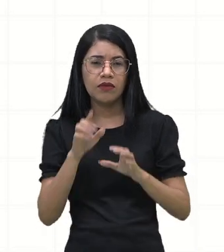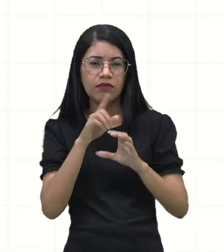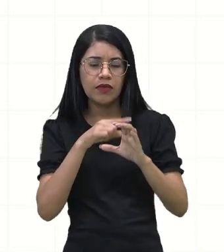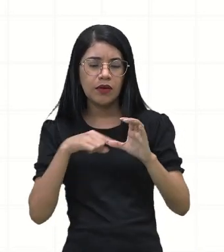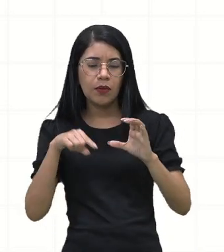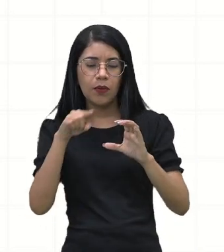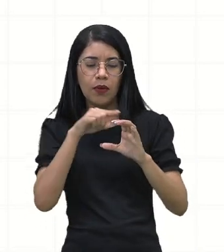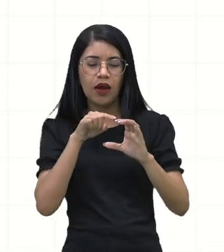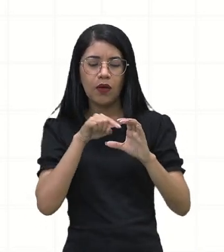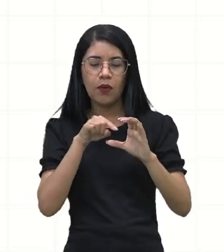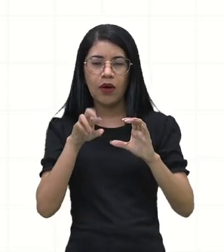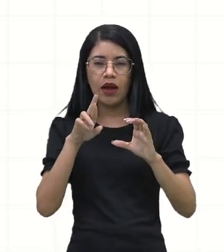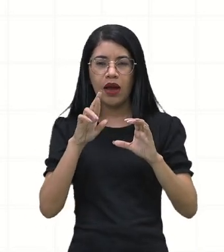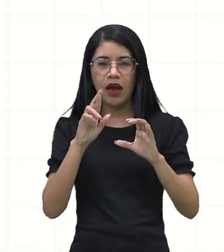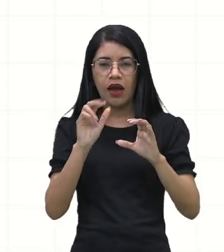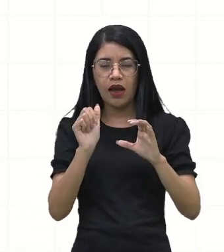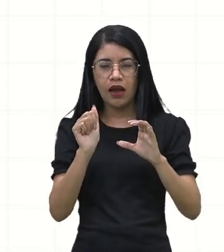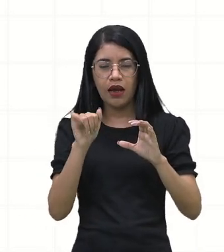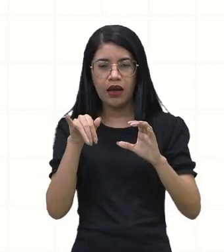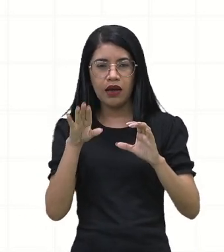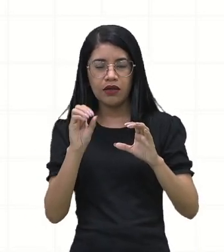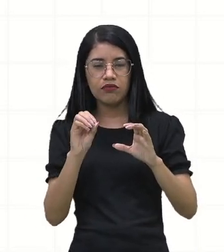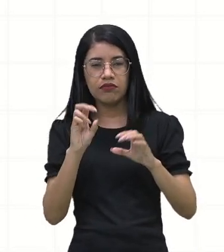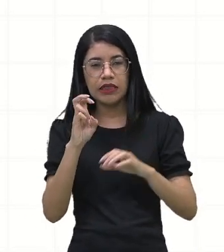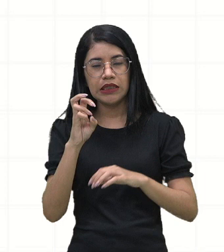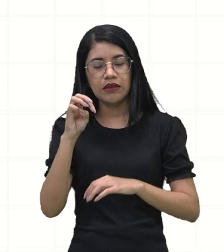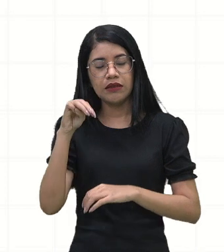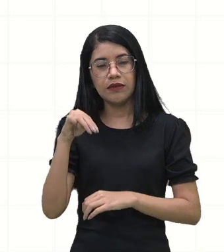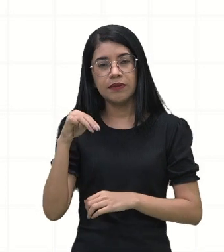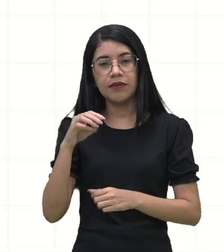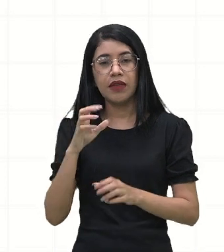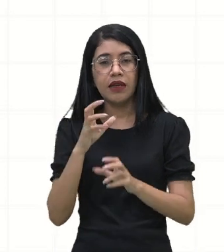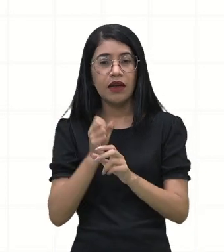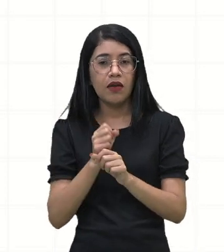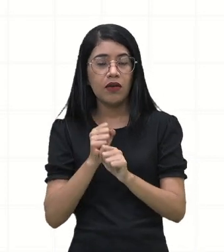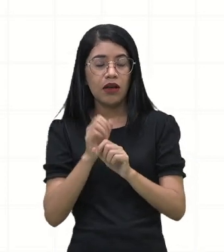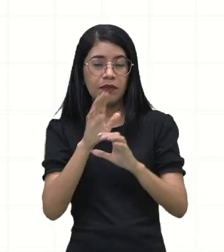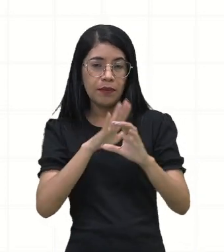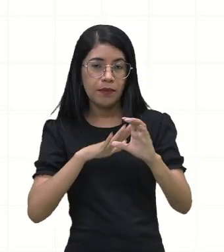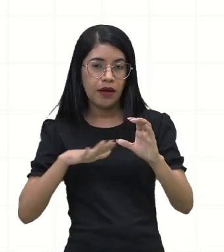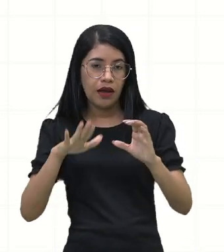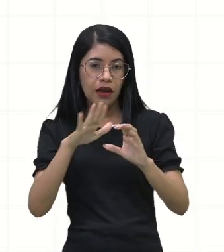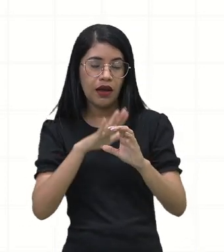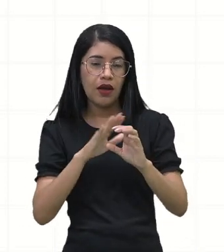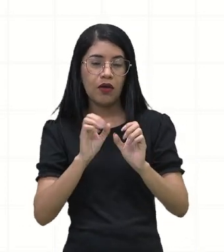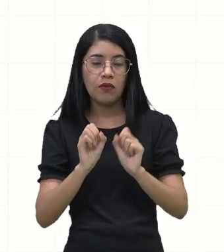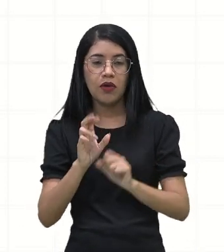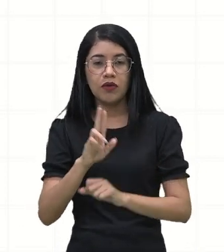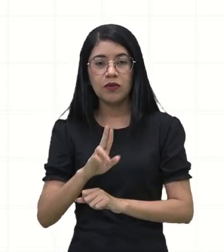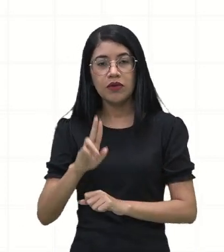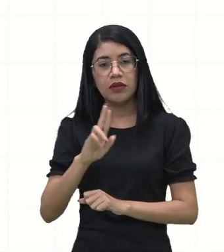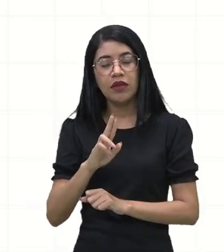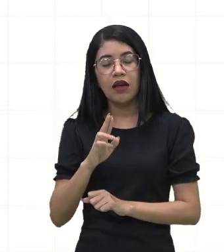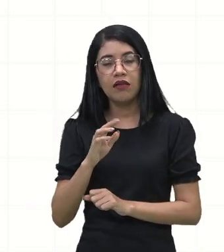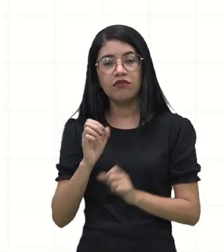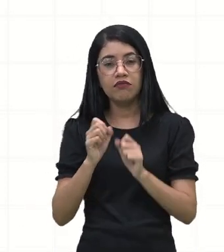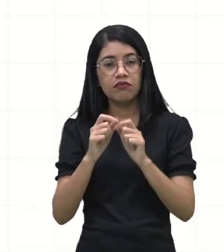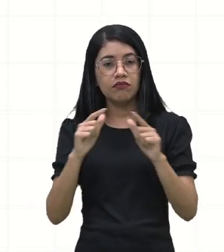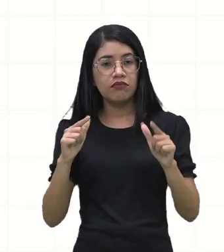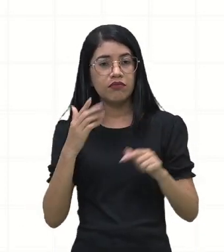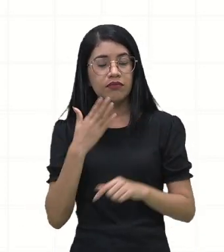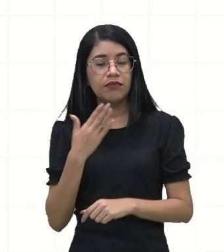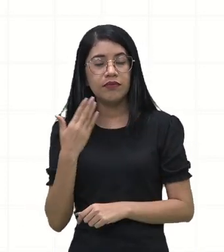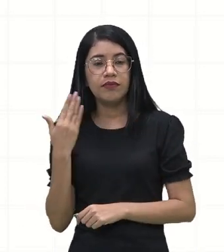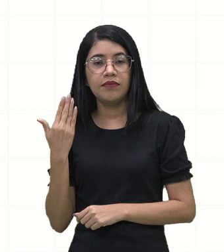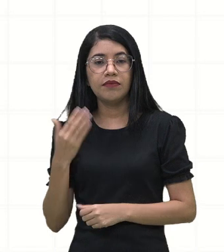5 metros. Para calcular a área desse círculo, você, né, pode usar a nossa fórmula que nós vimos